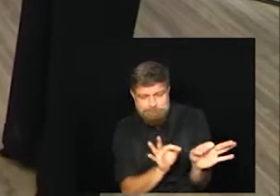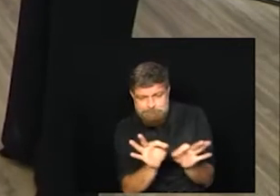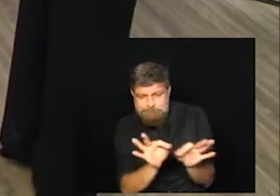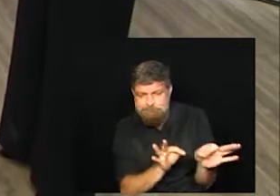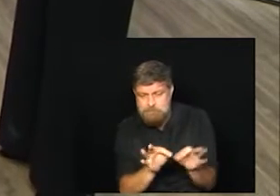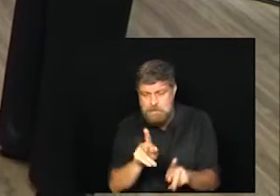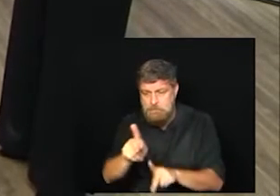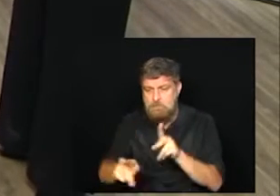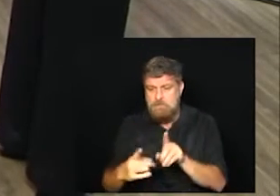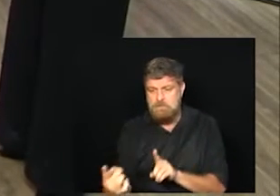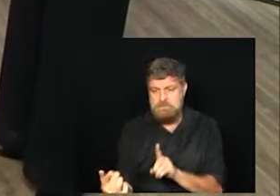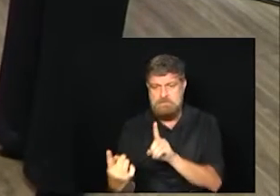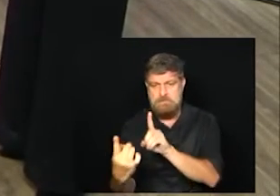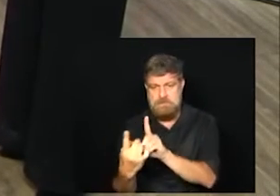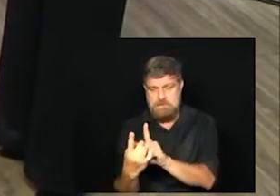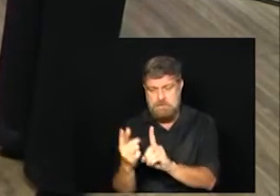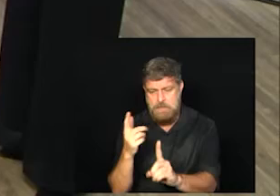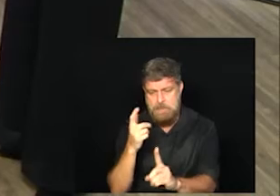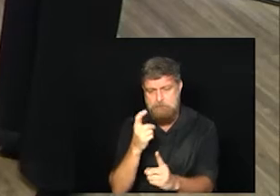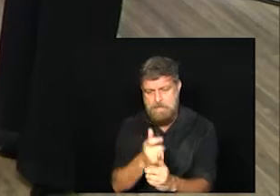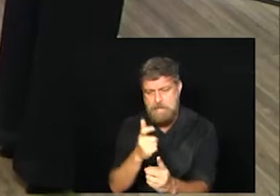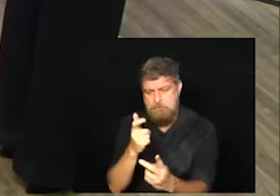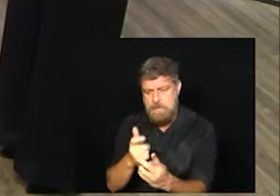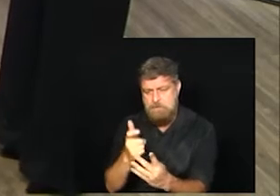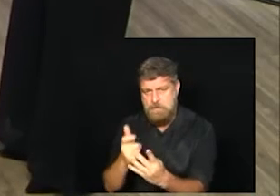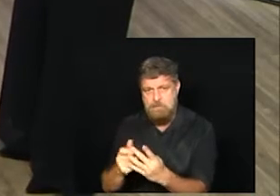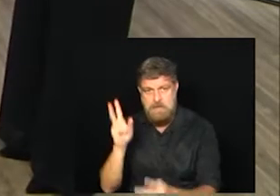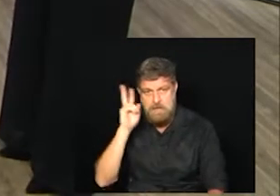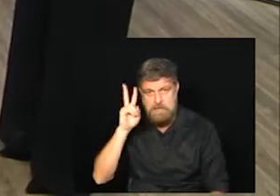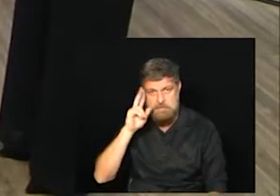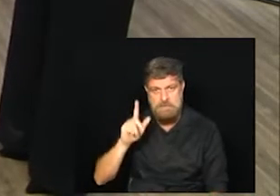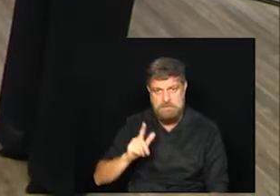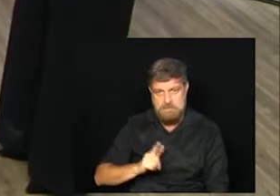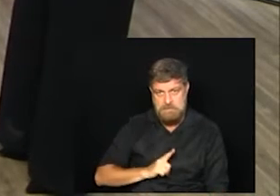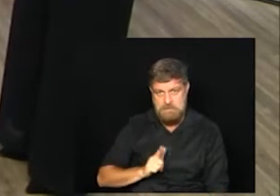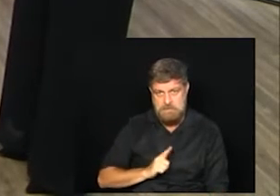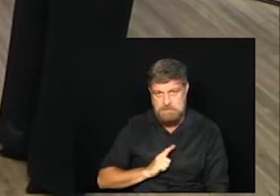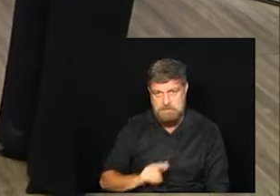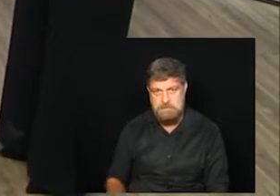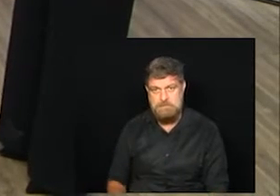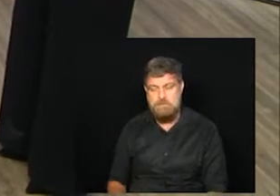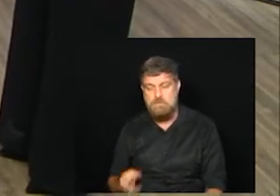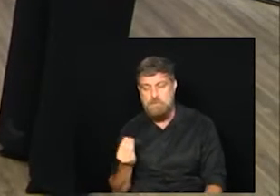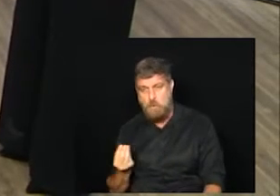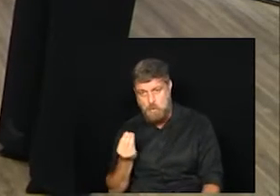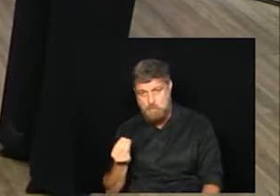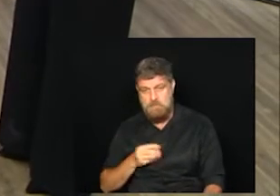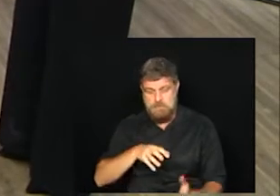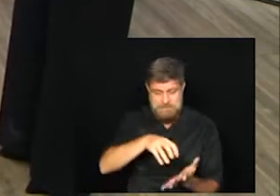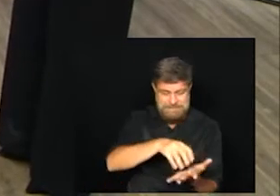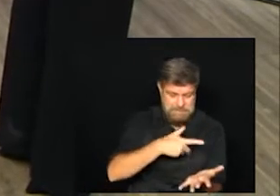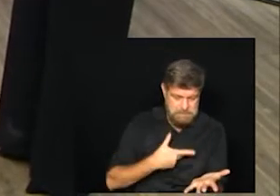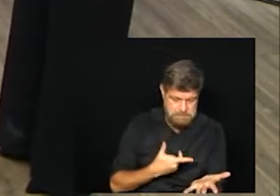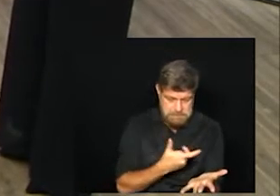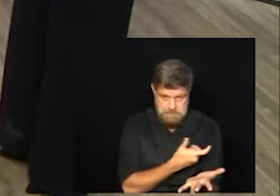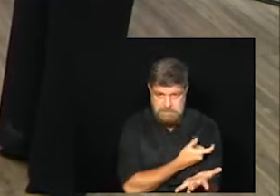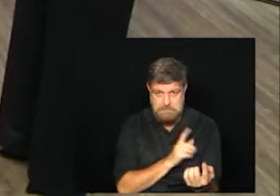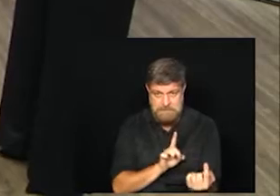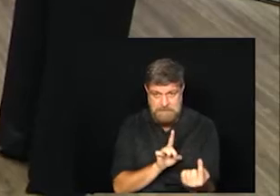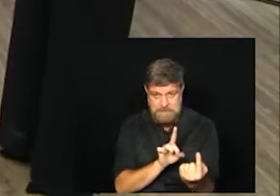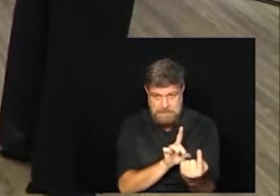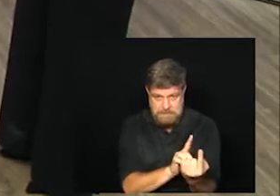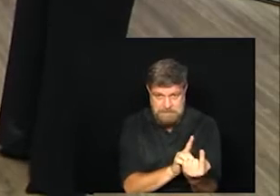atender a população. Lembrando que neste momento nós temos da seguinte forma: os centros de saúde atendem